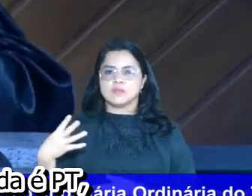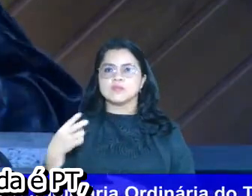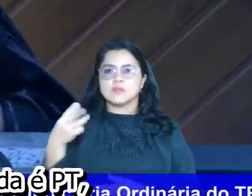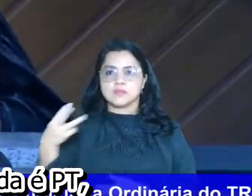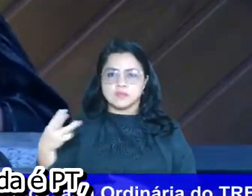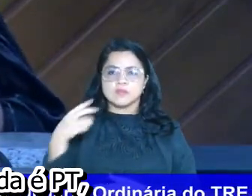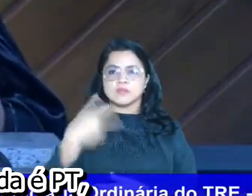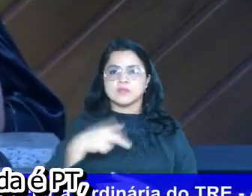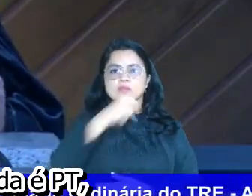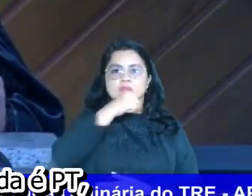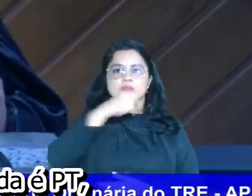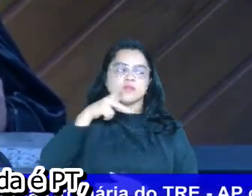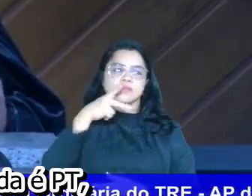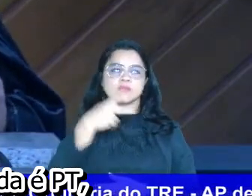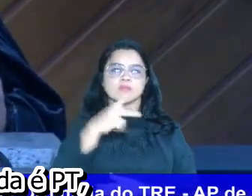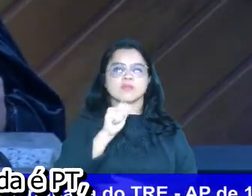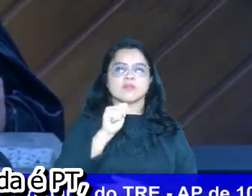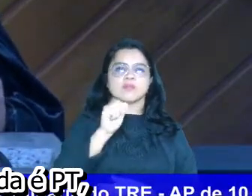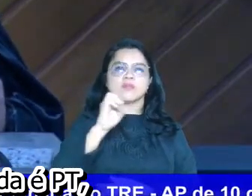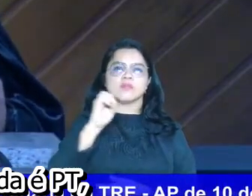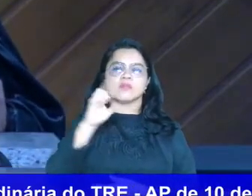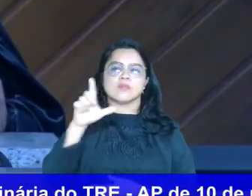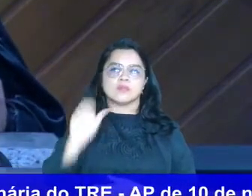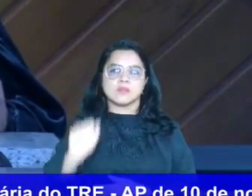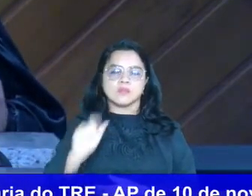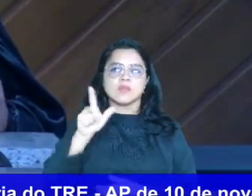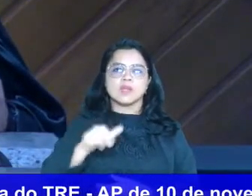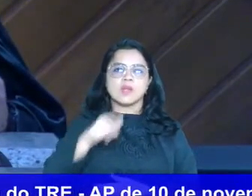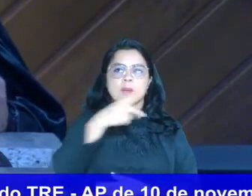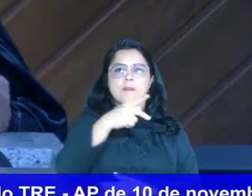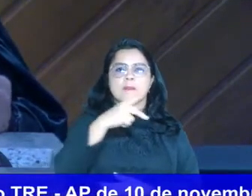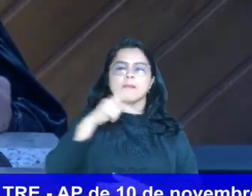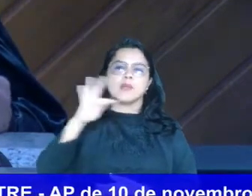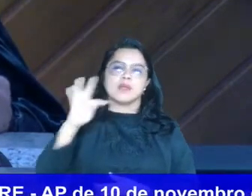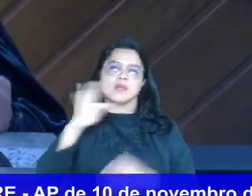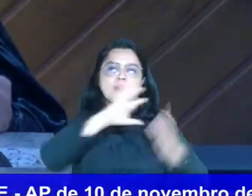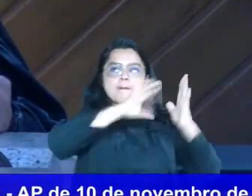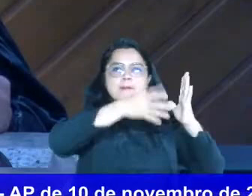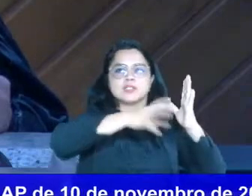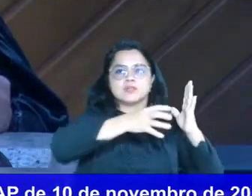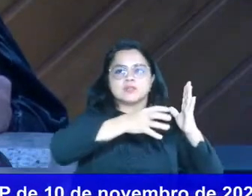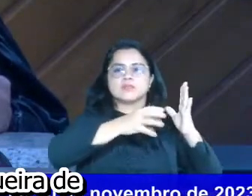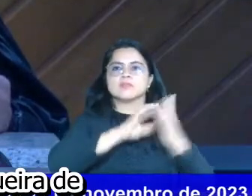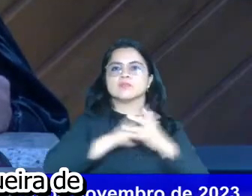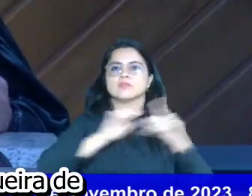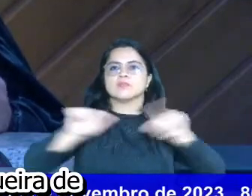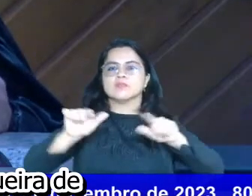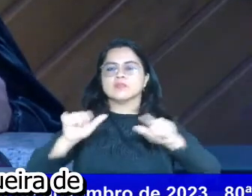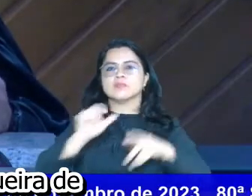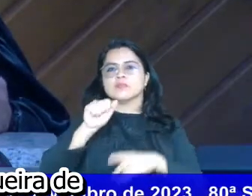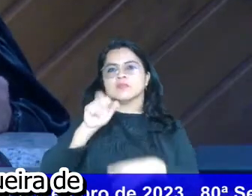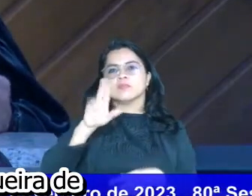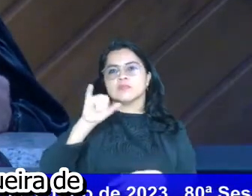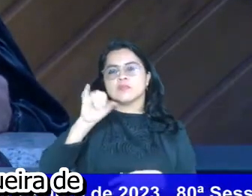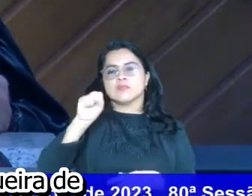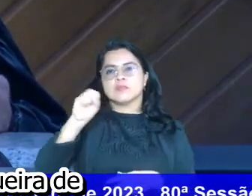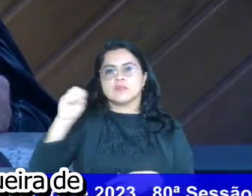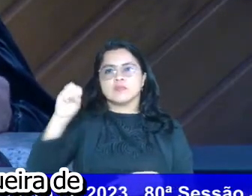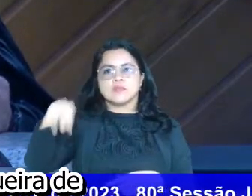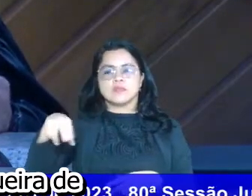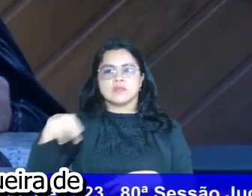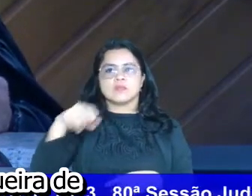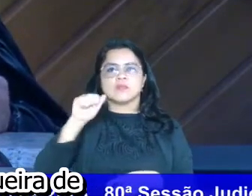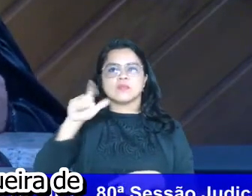Macapá, relatora Paola Santos, interessado é o PT, Partido dos Trabalhadores, Arisson Alain de Souza